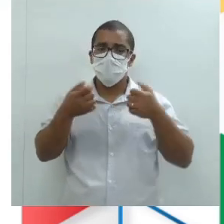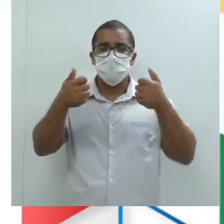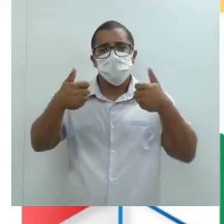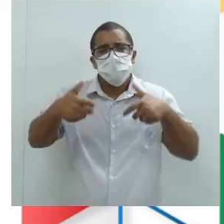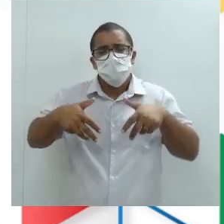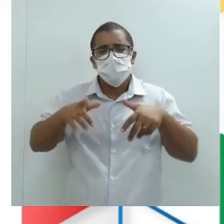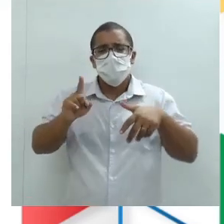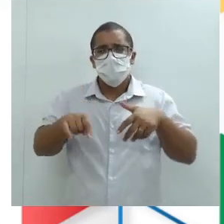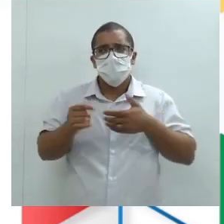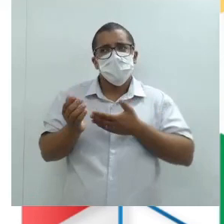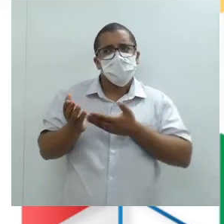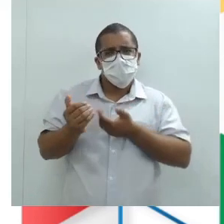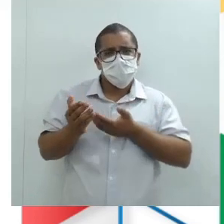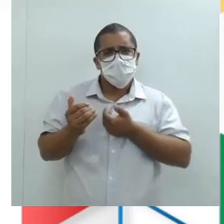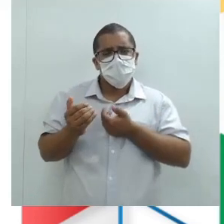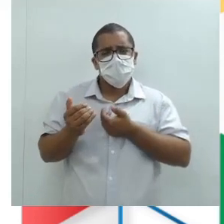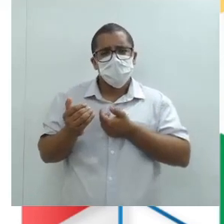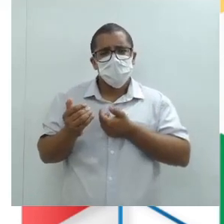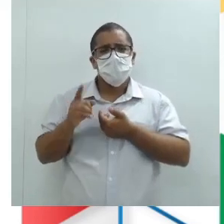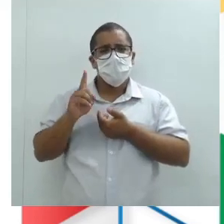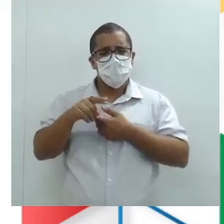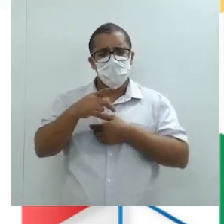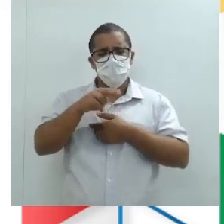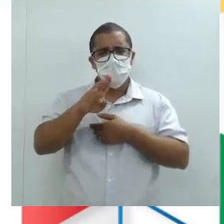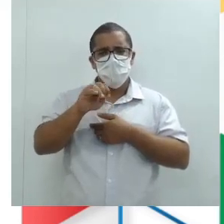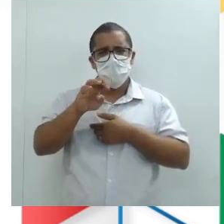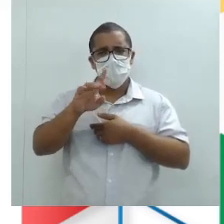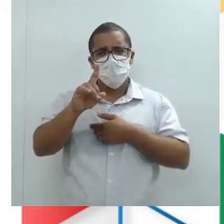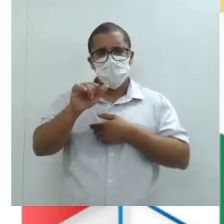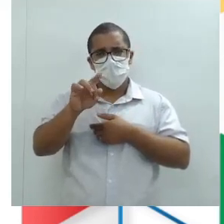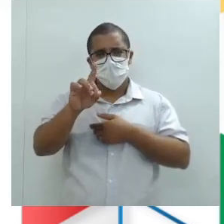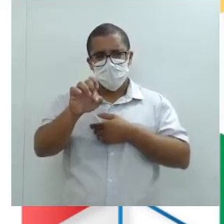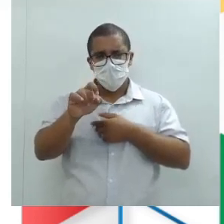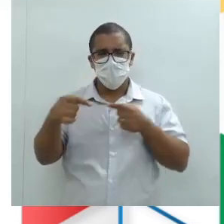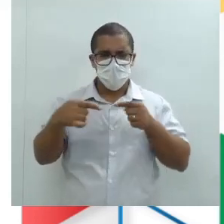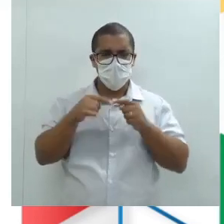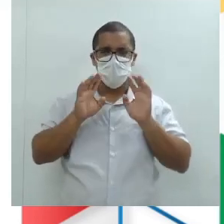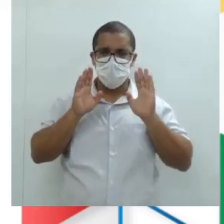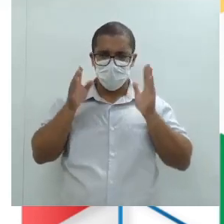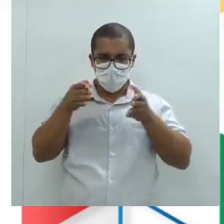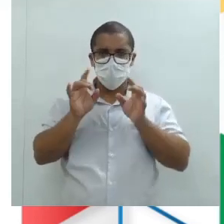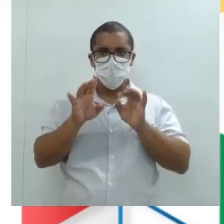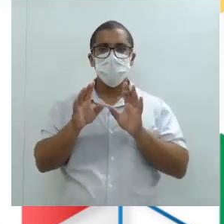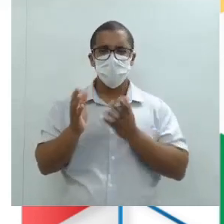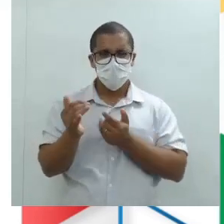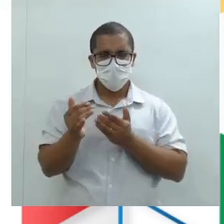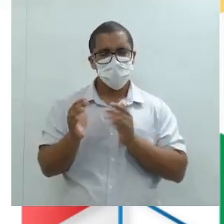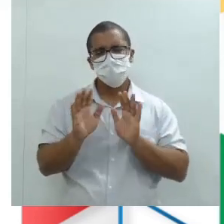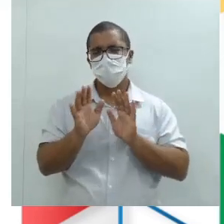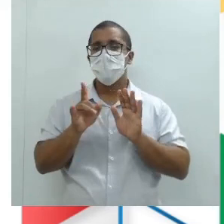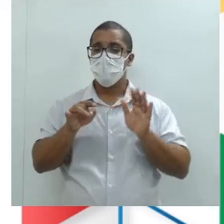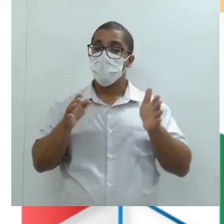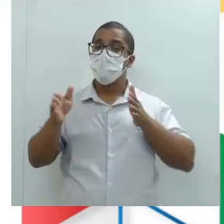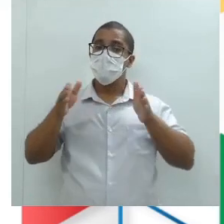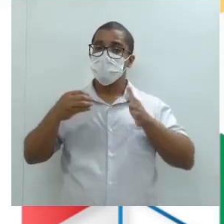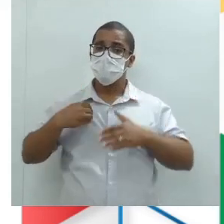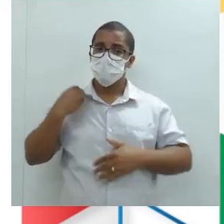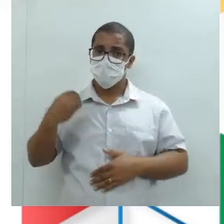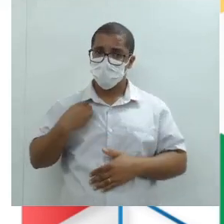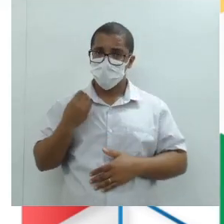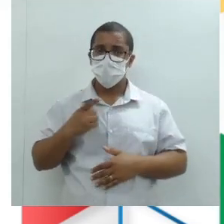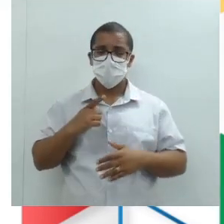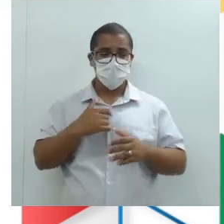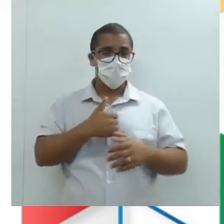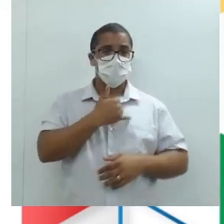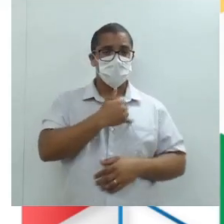né? Puberdade ela não vai ser sinônimo de adolescência. A adolescência, na realidade, é um período de vida que vai